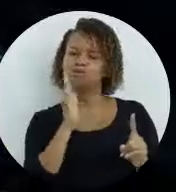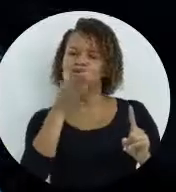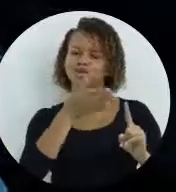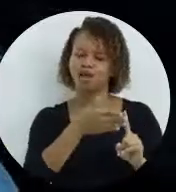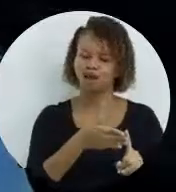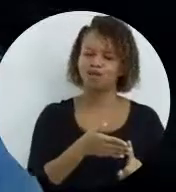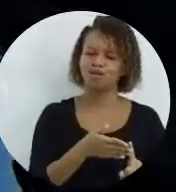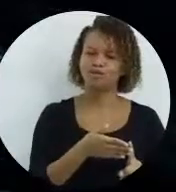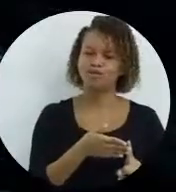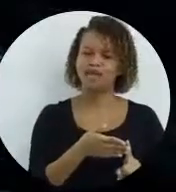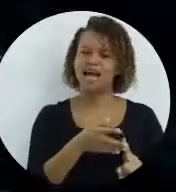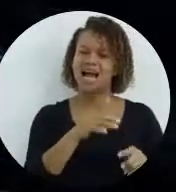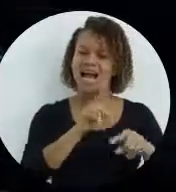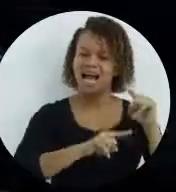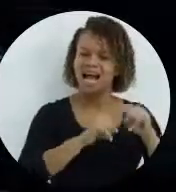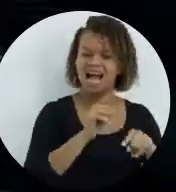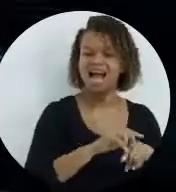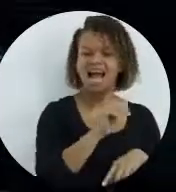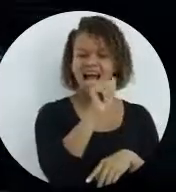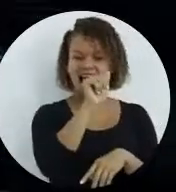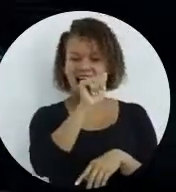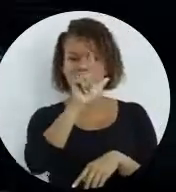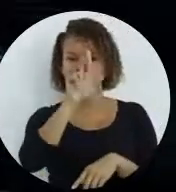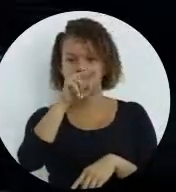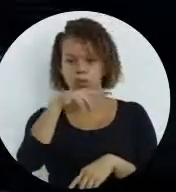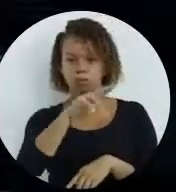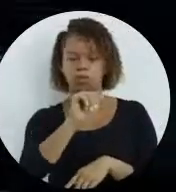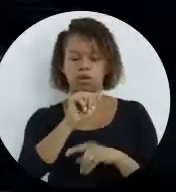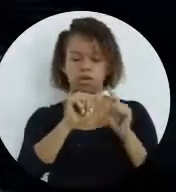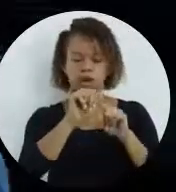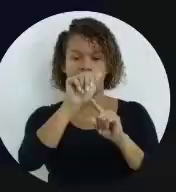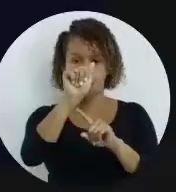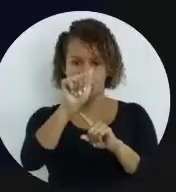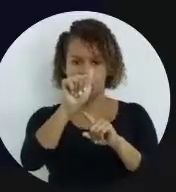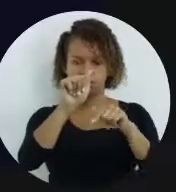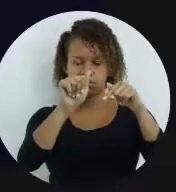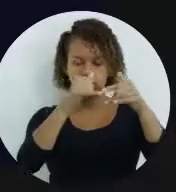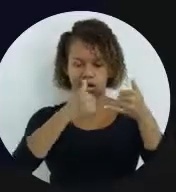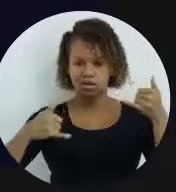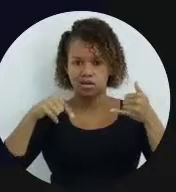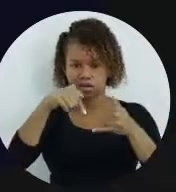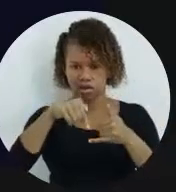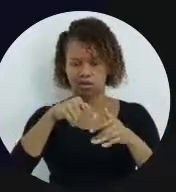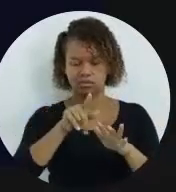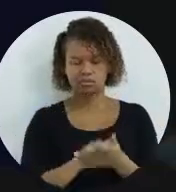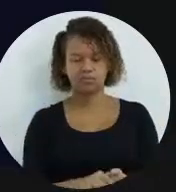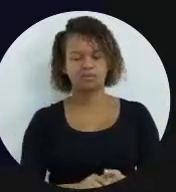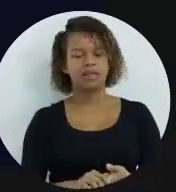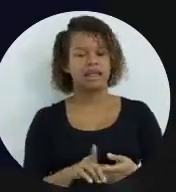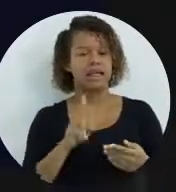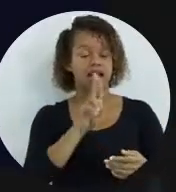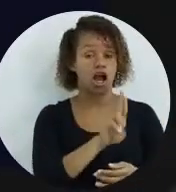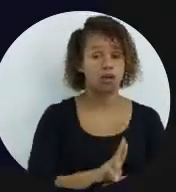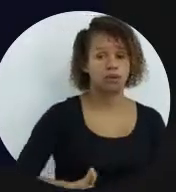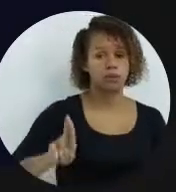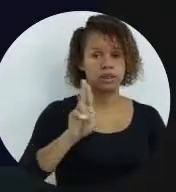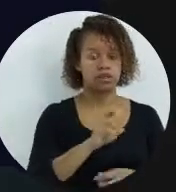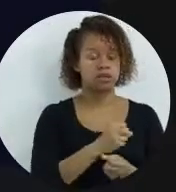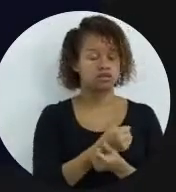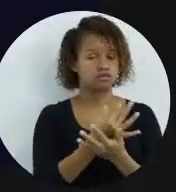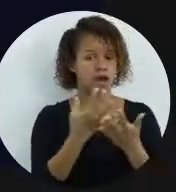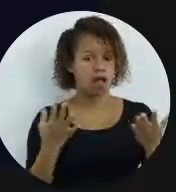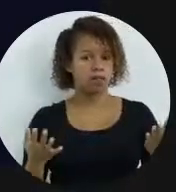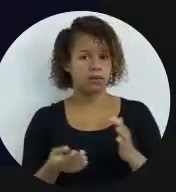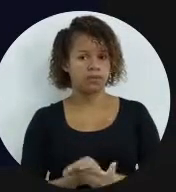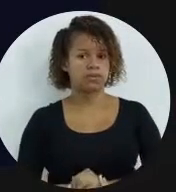objeto aluno, que é A, observa aí na linha 7, que a gente construiu esse objeto, e a gente está usando seus